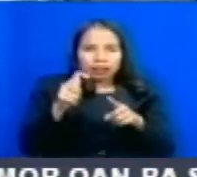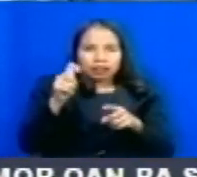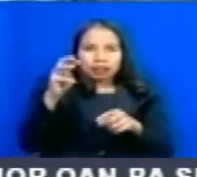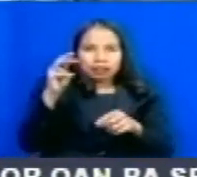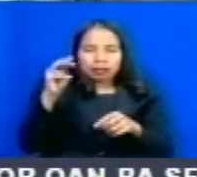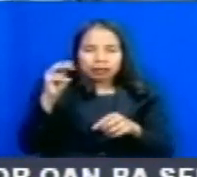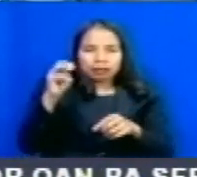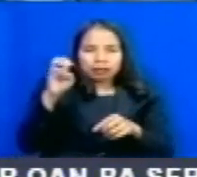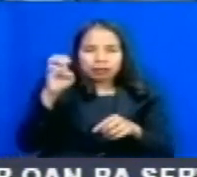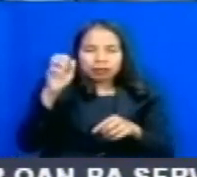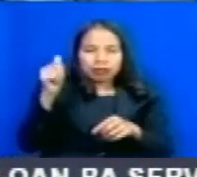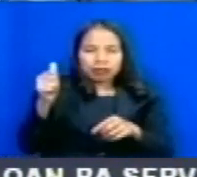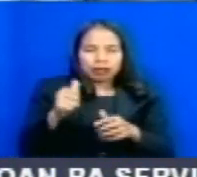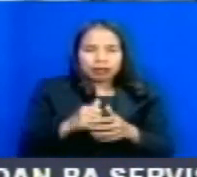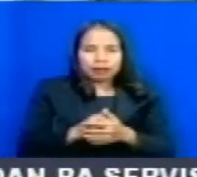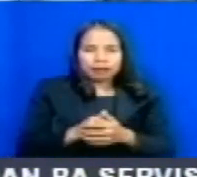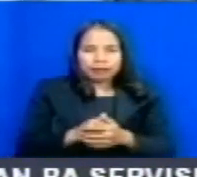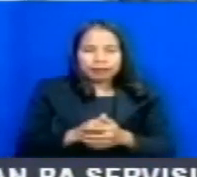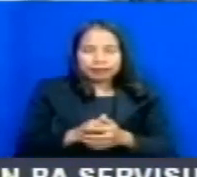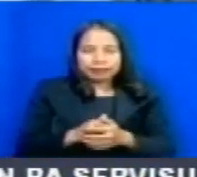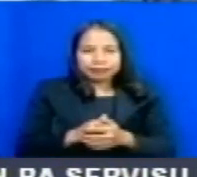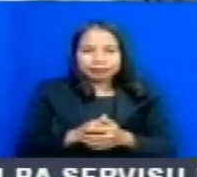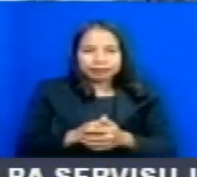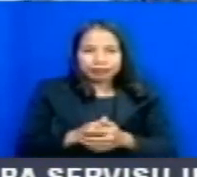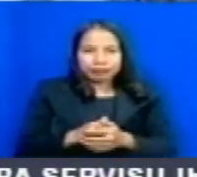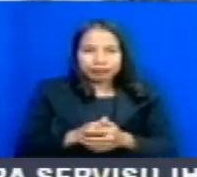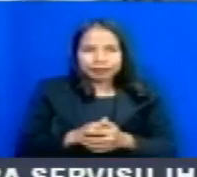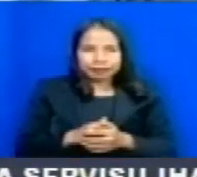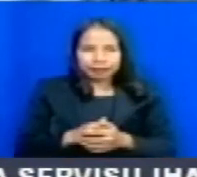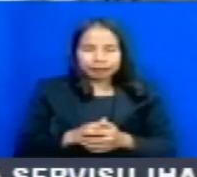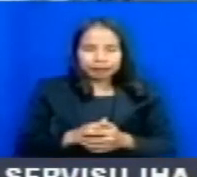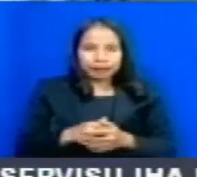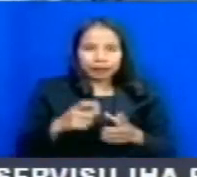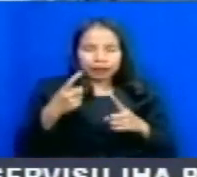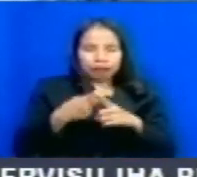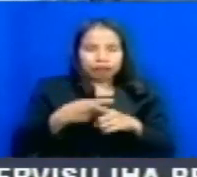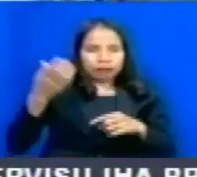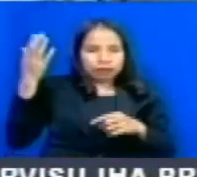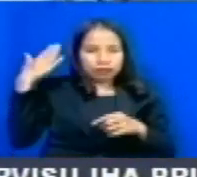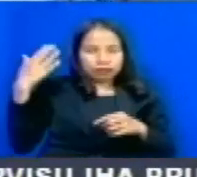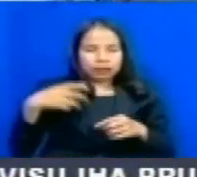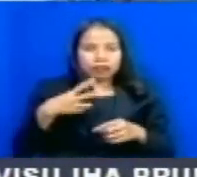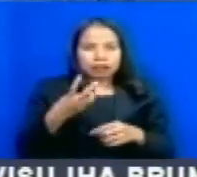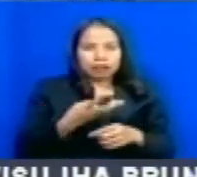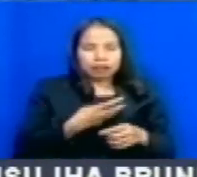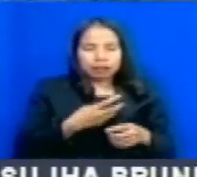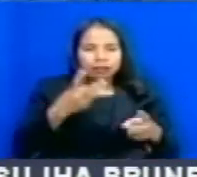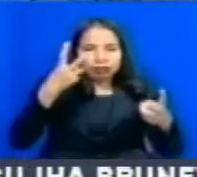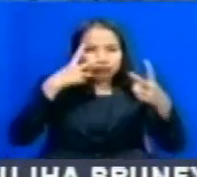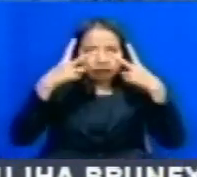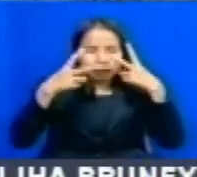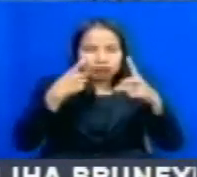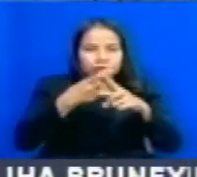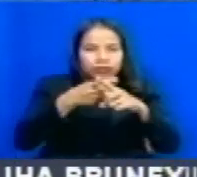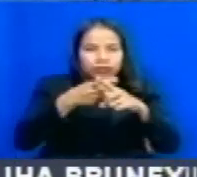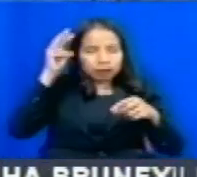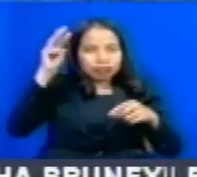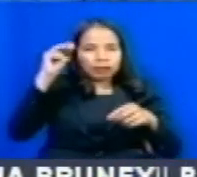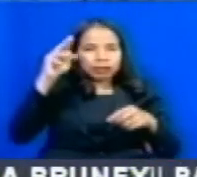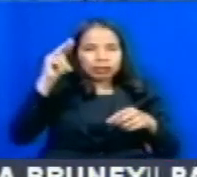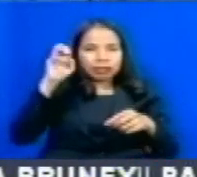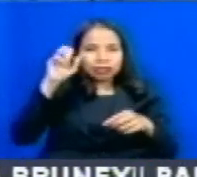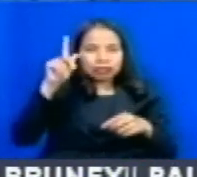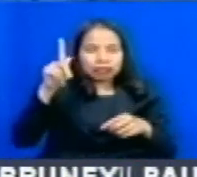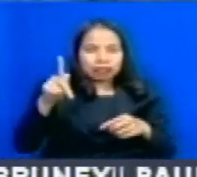Timorese Manpower Agency, ida nema que ia fulang kira kliuba kon itin visita husi minister negosi transfer ba ihan